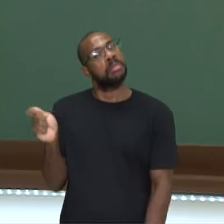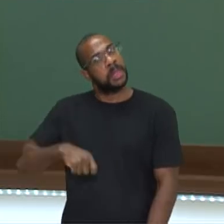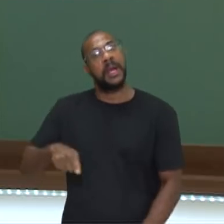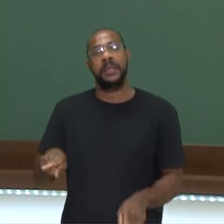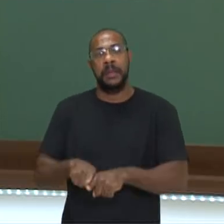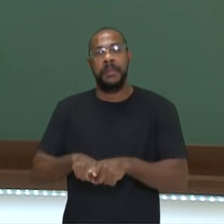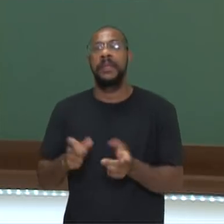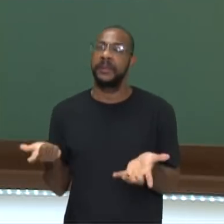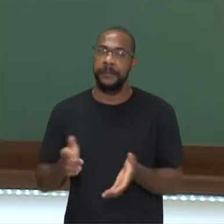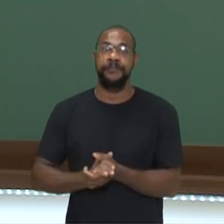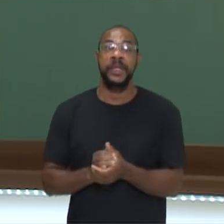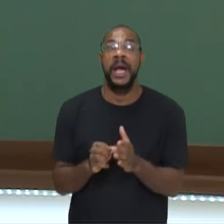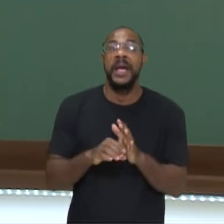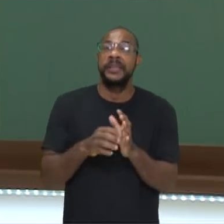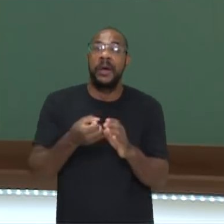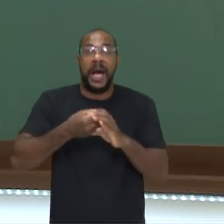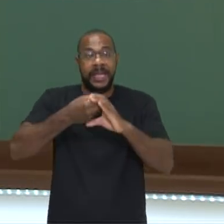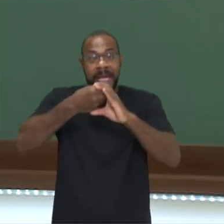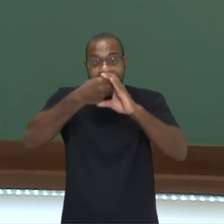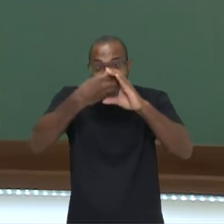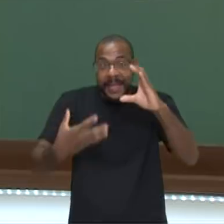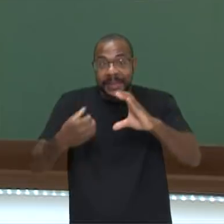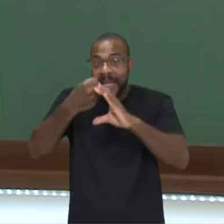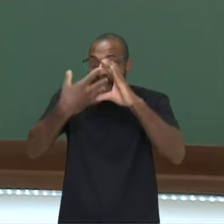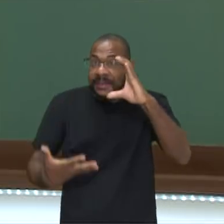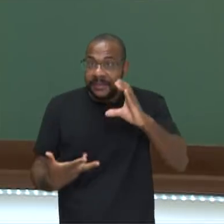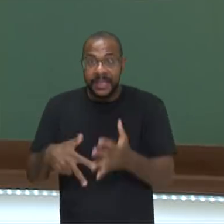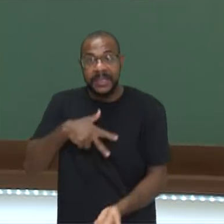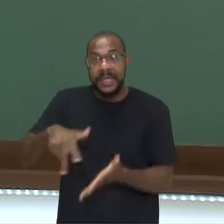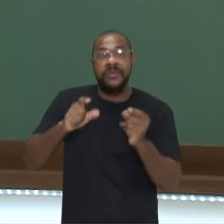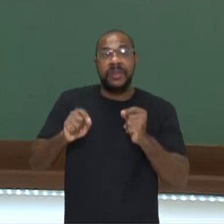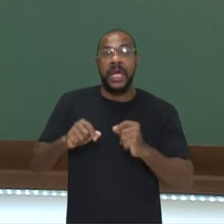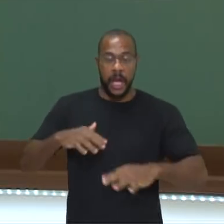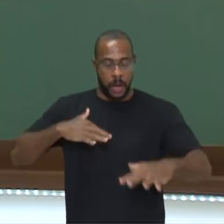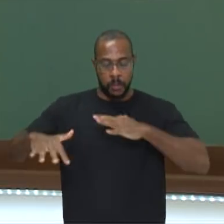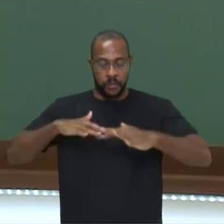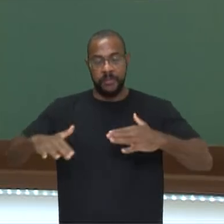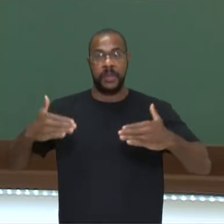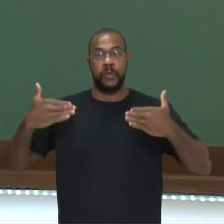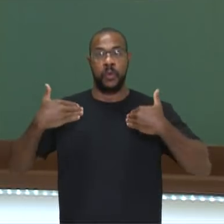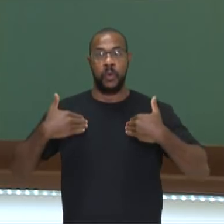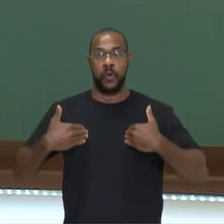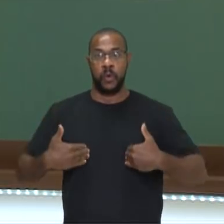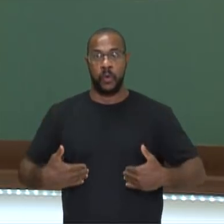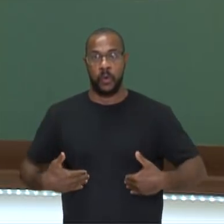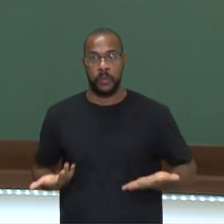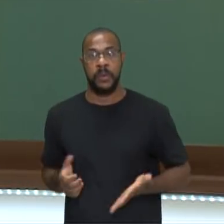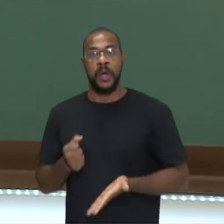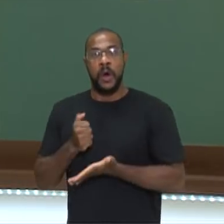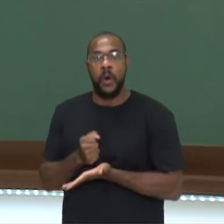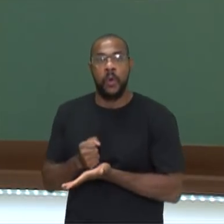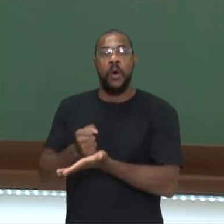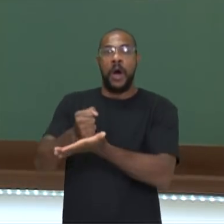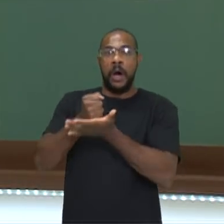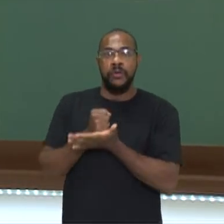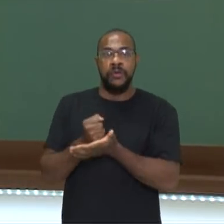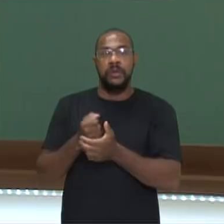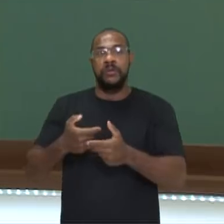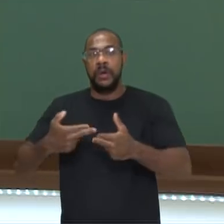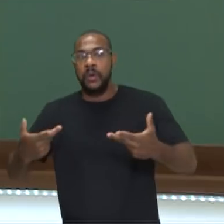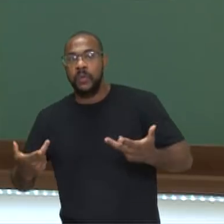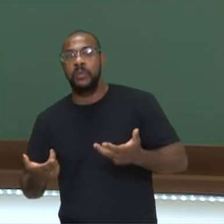movimento corporal ritmado com o auxílio de algum som ou de uma música. Então, essa é